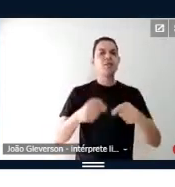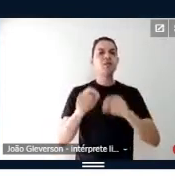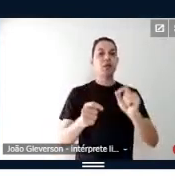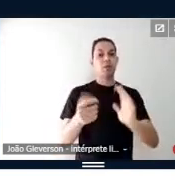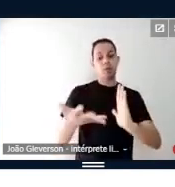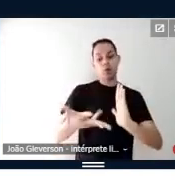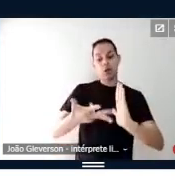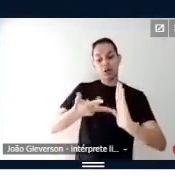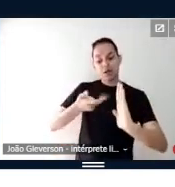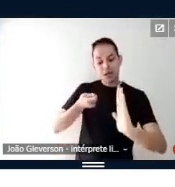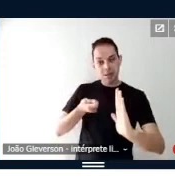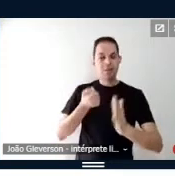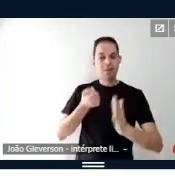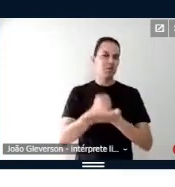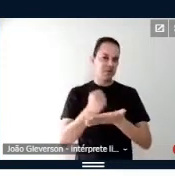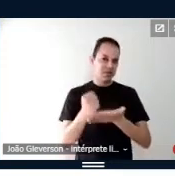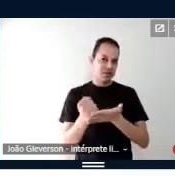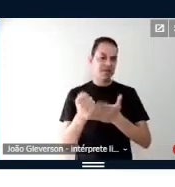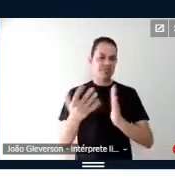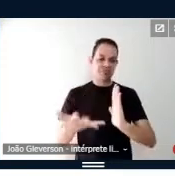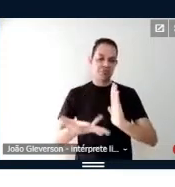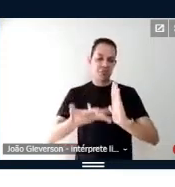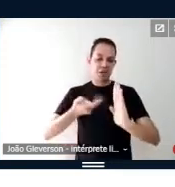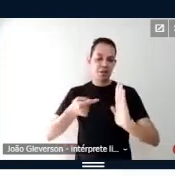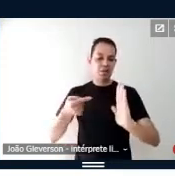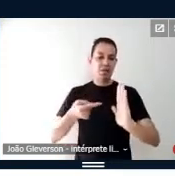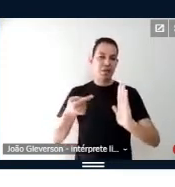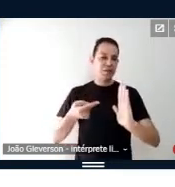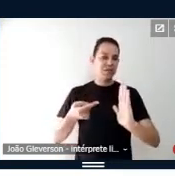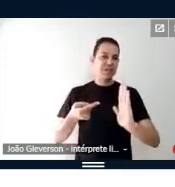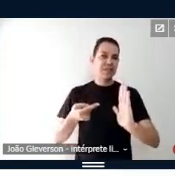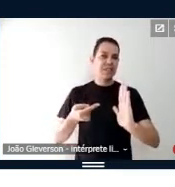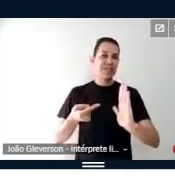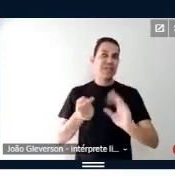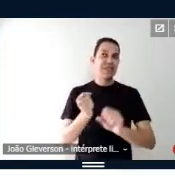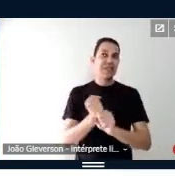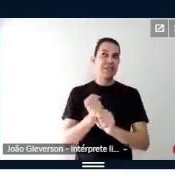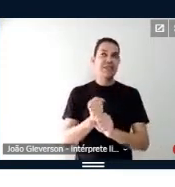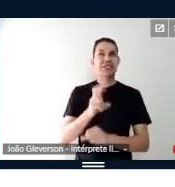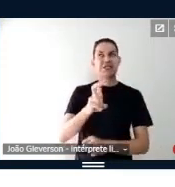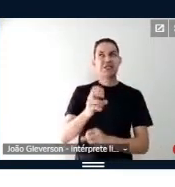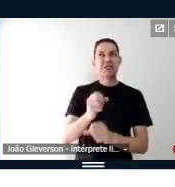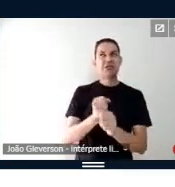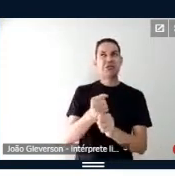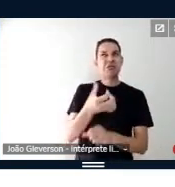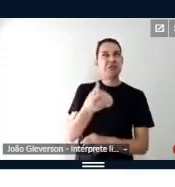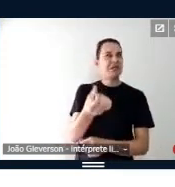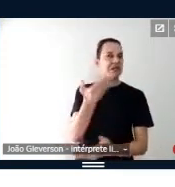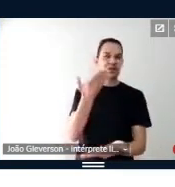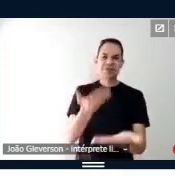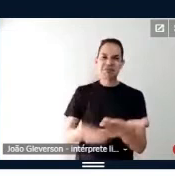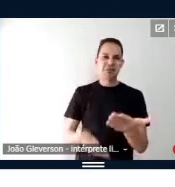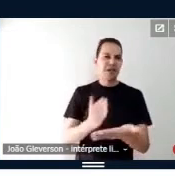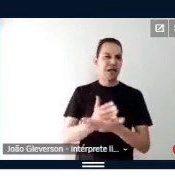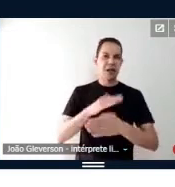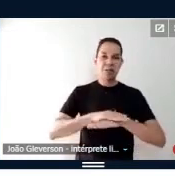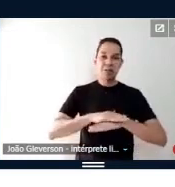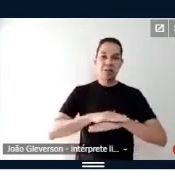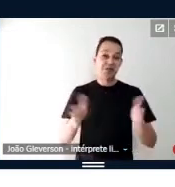de proficiência, apesar do término do ProLibras há mais de cinco, seis anos agora, e